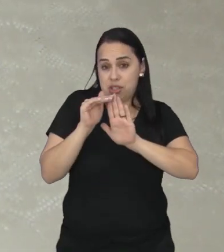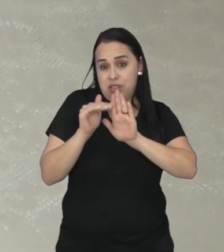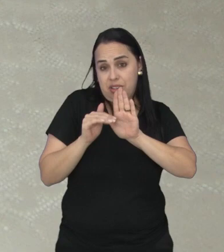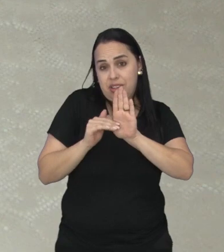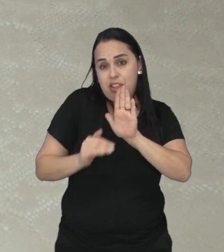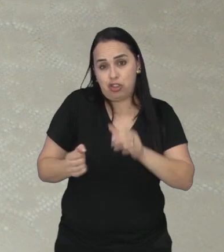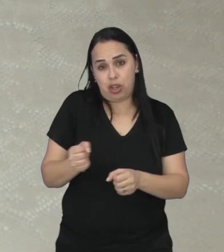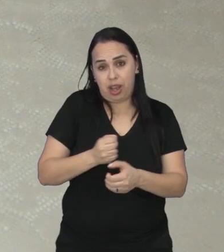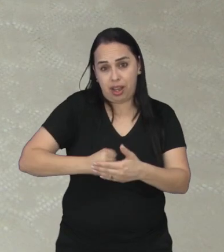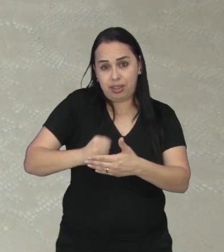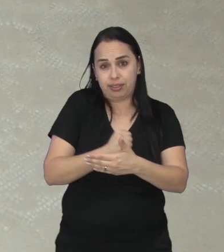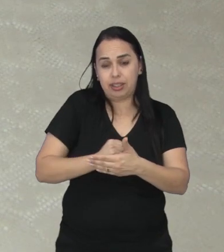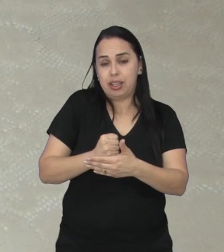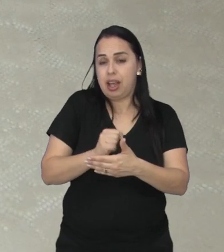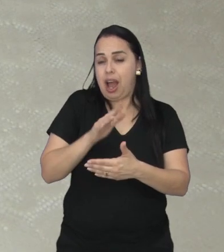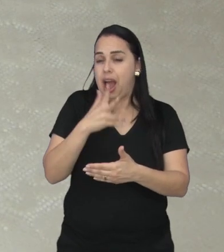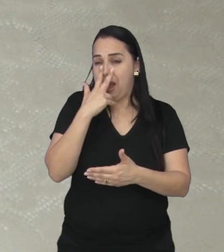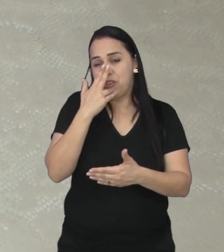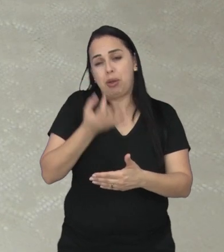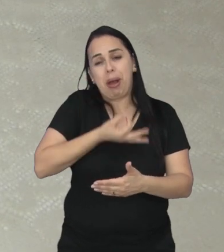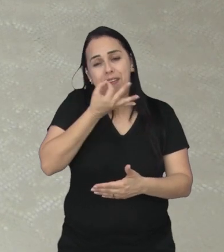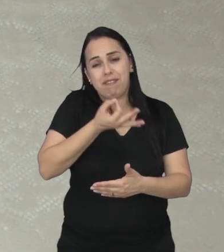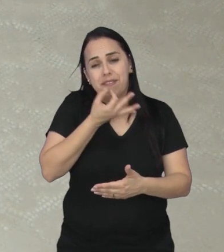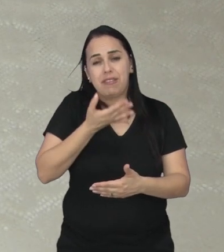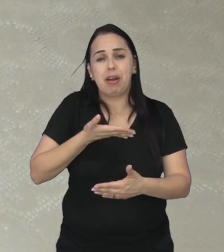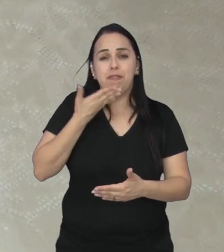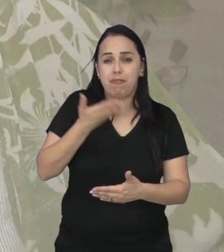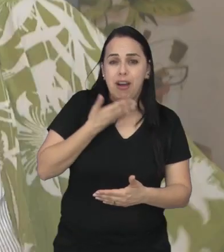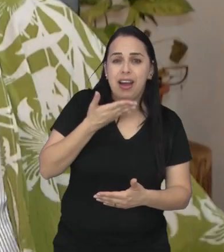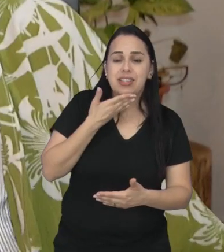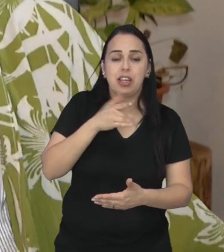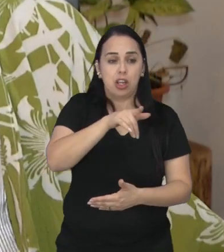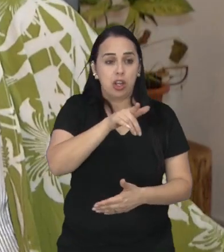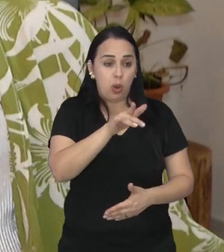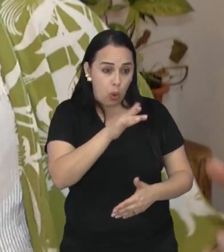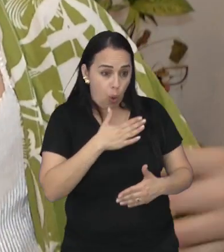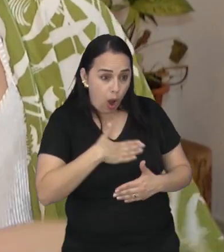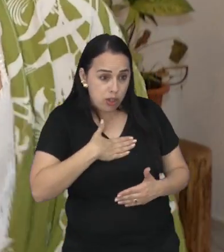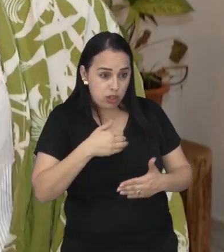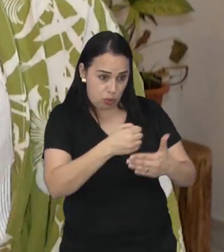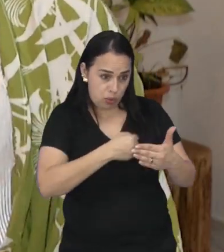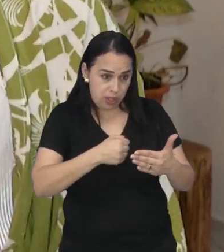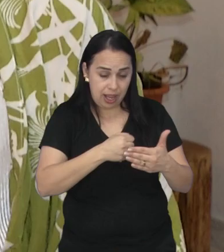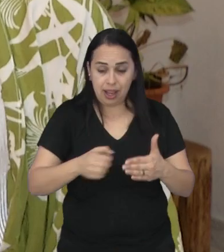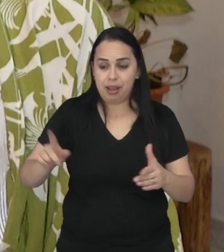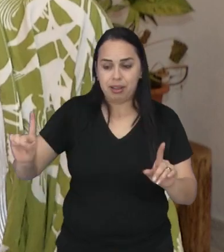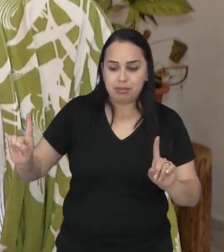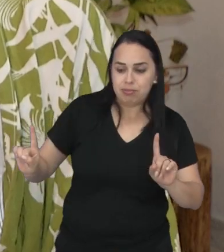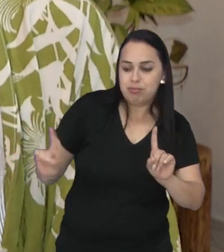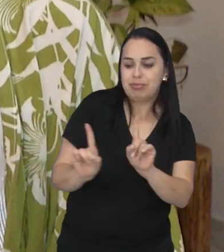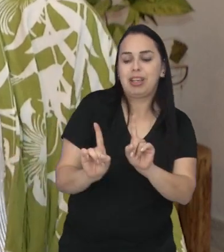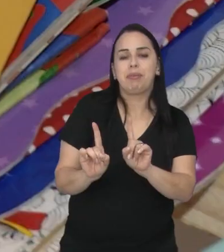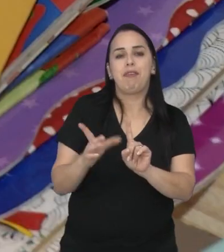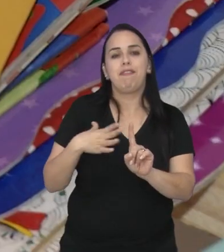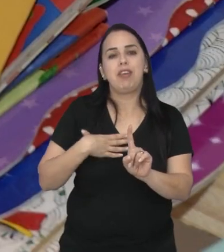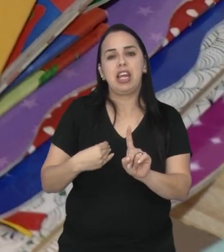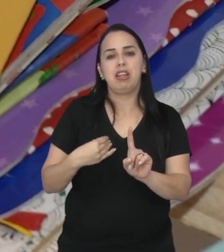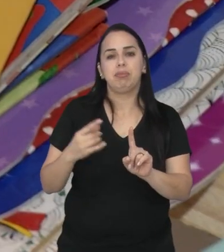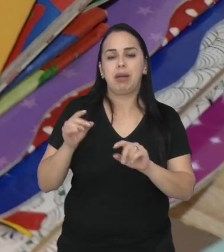livro de receita seja mais fácil de uma mãe ou de um pai que gosta de cozinhar inserir também o filho nesse